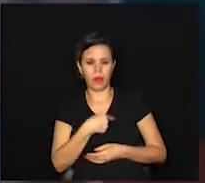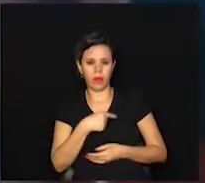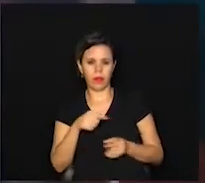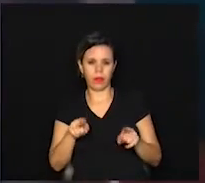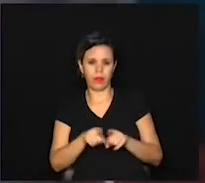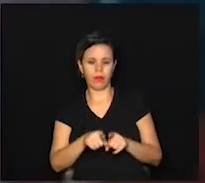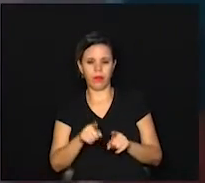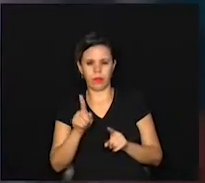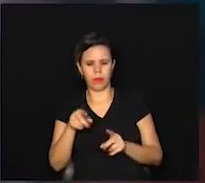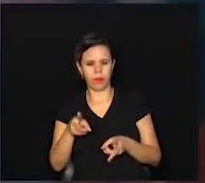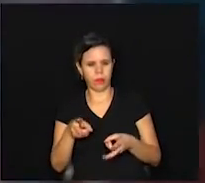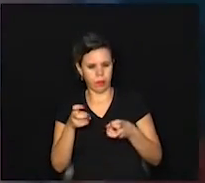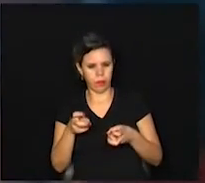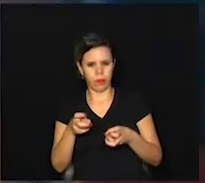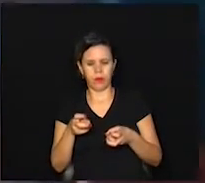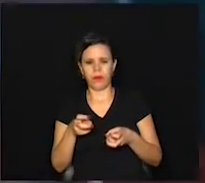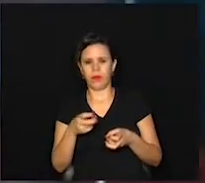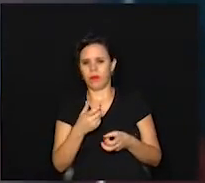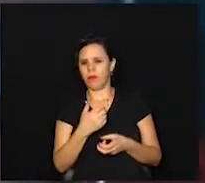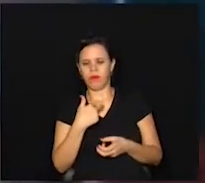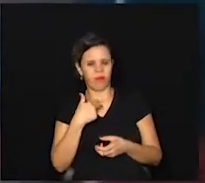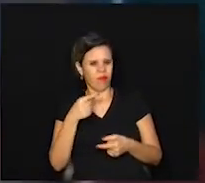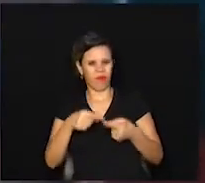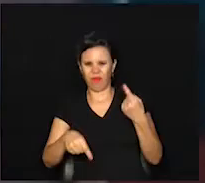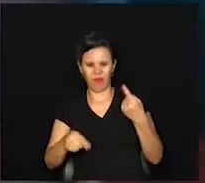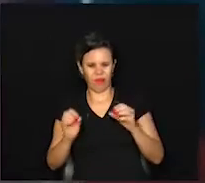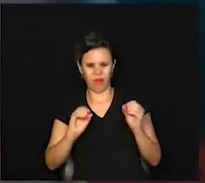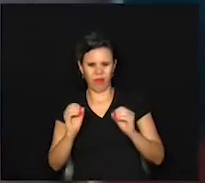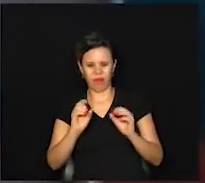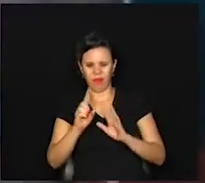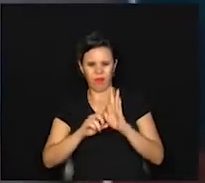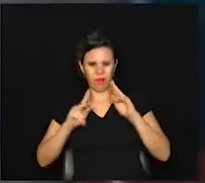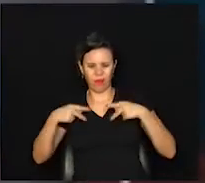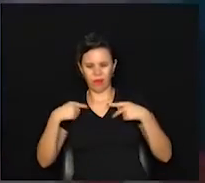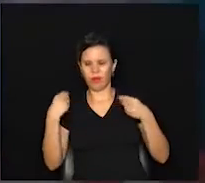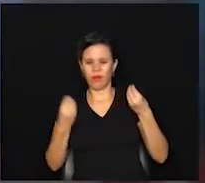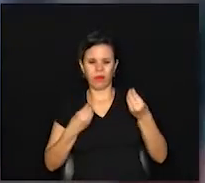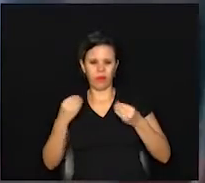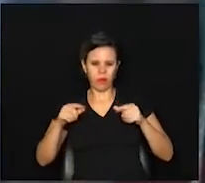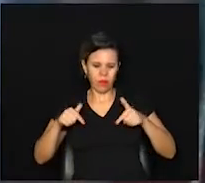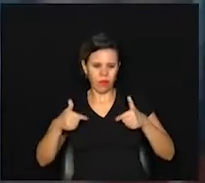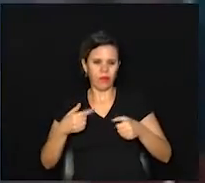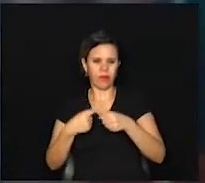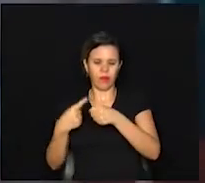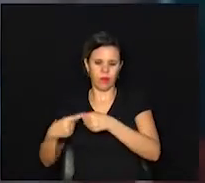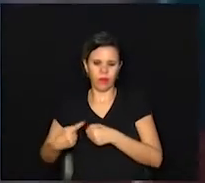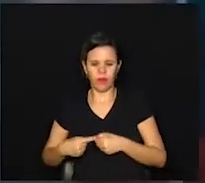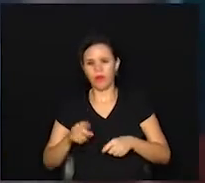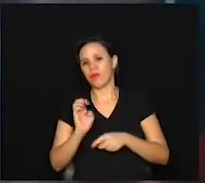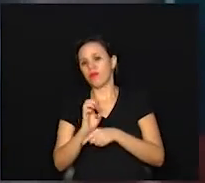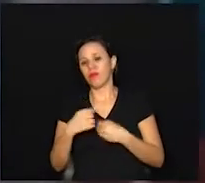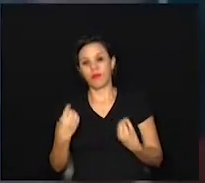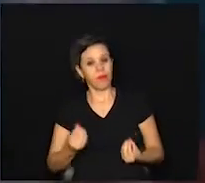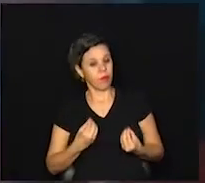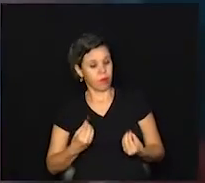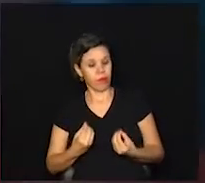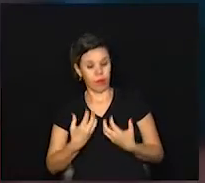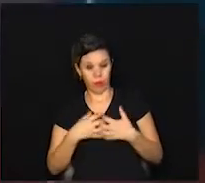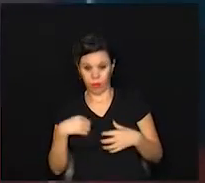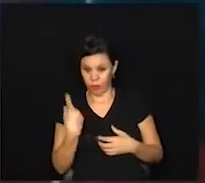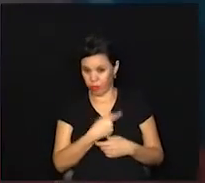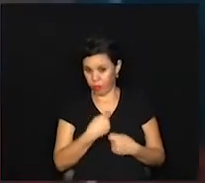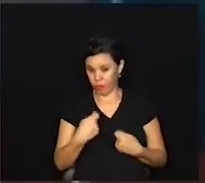uma posição anti-direitos humanos, como que fica a nossa atuação nos municípios e nos estados? Mais do que nunca, com